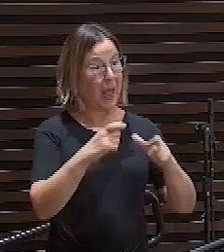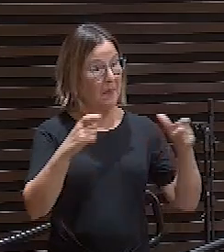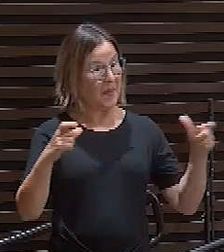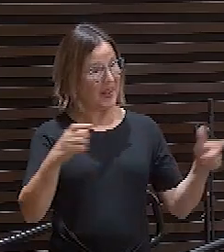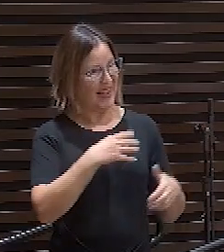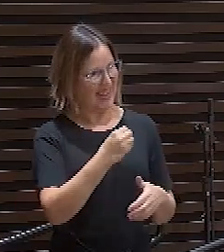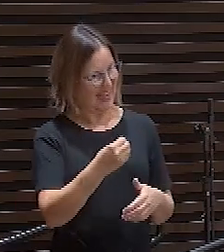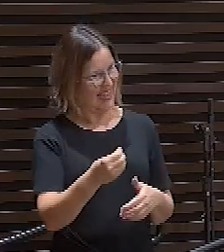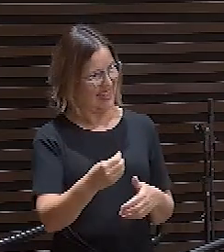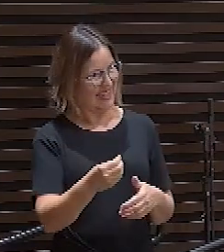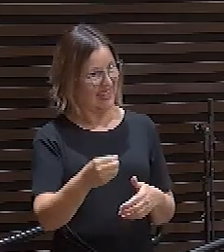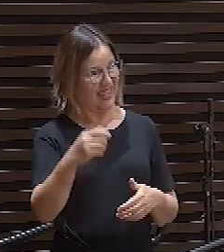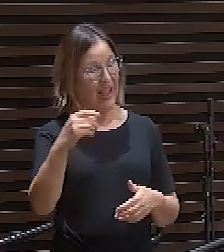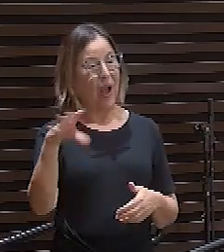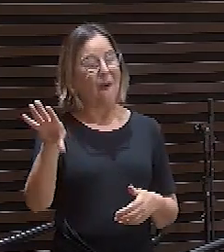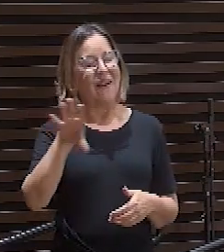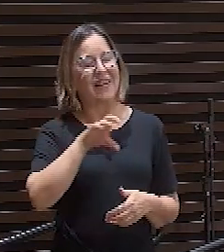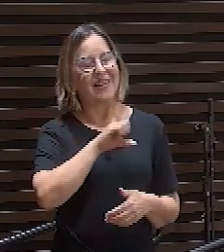amor de Deus.